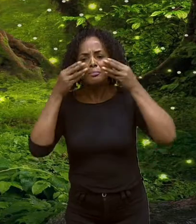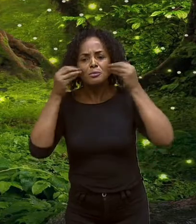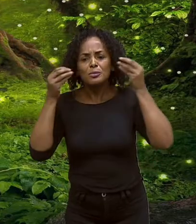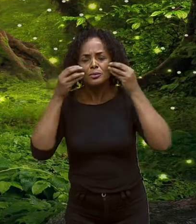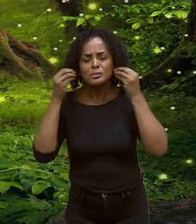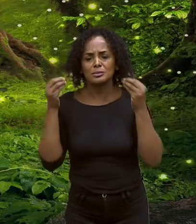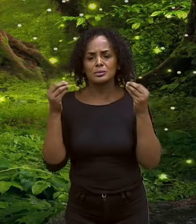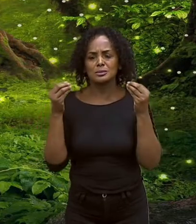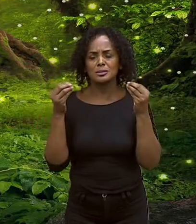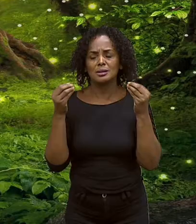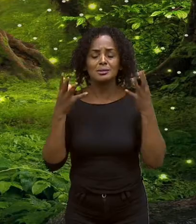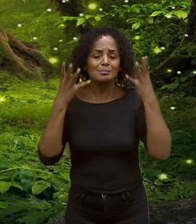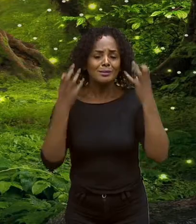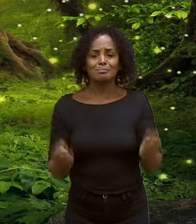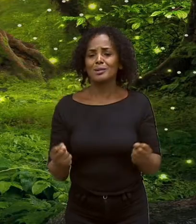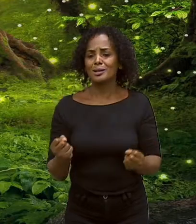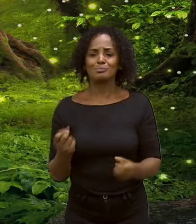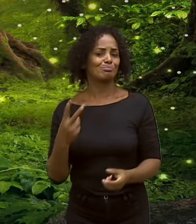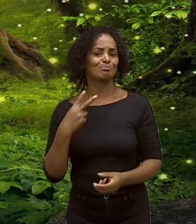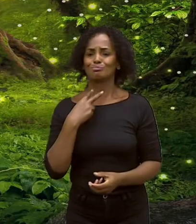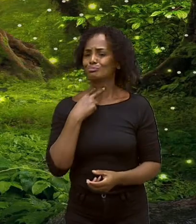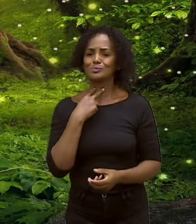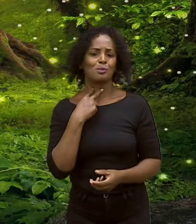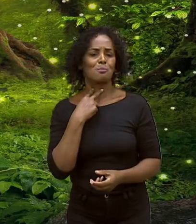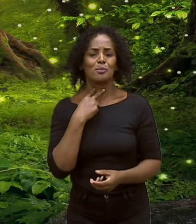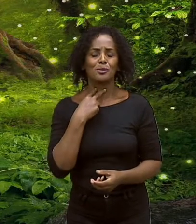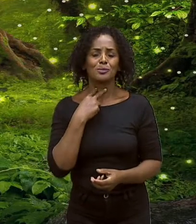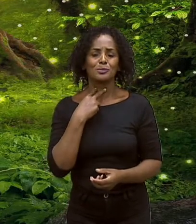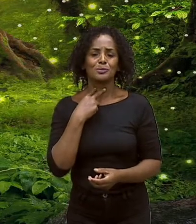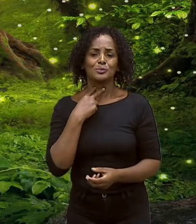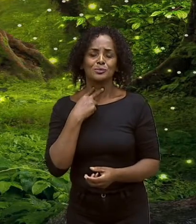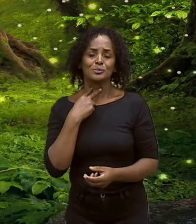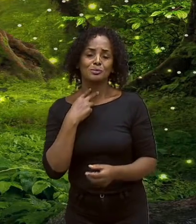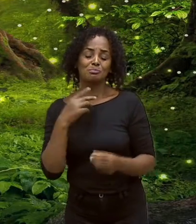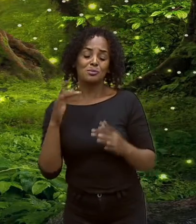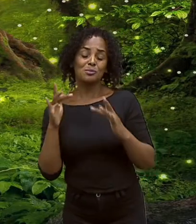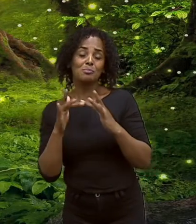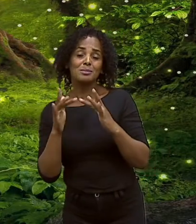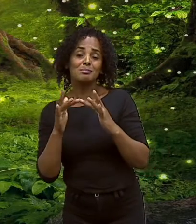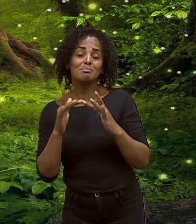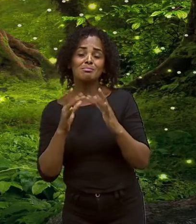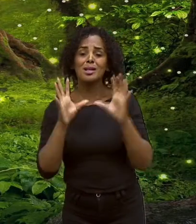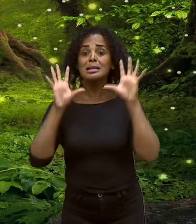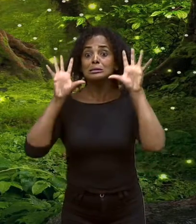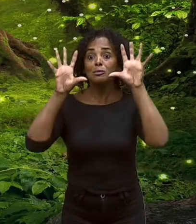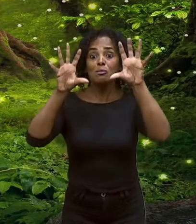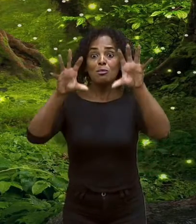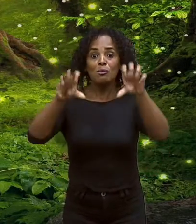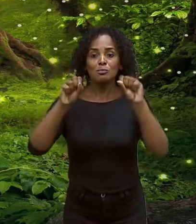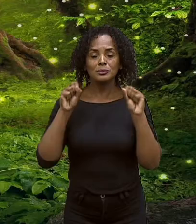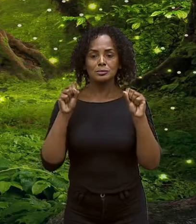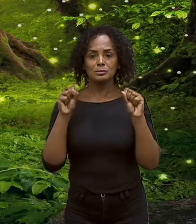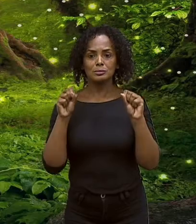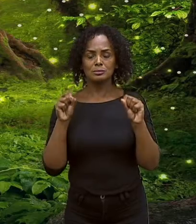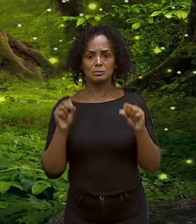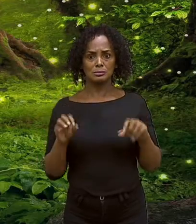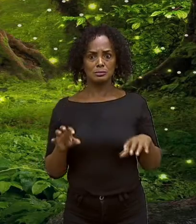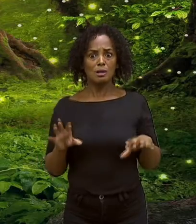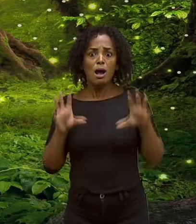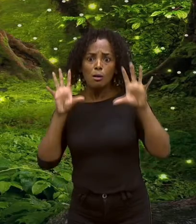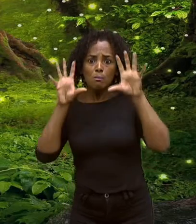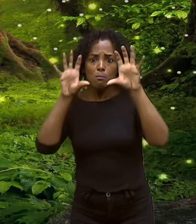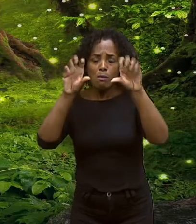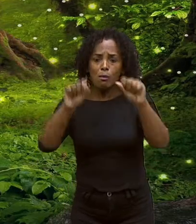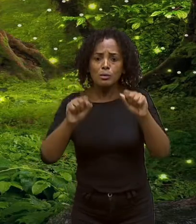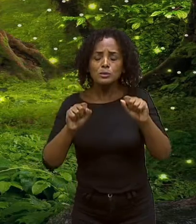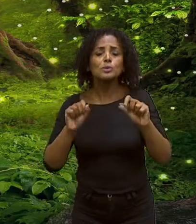posso aceitar. Já marquei com o grúfalo." "Mas o que é o grúfalo?" "Ah,